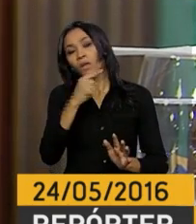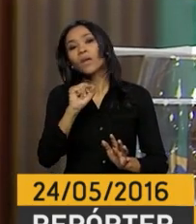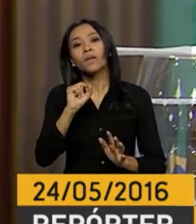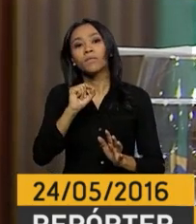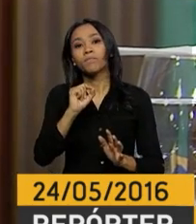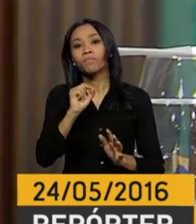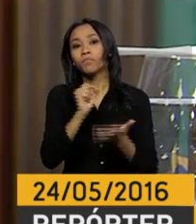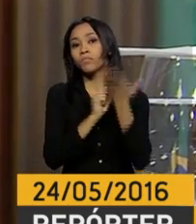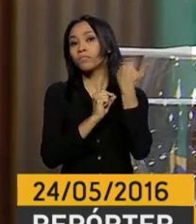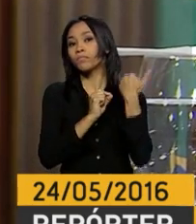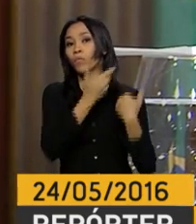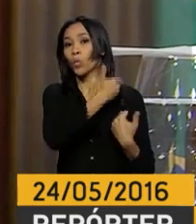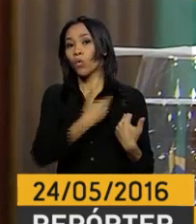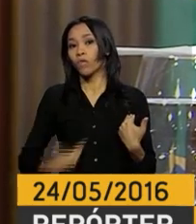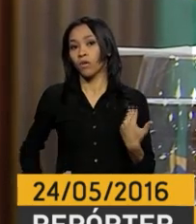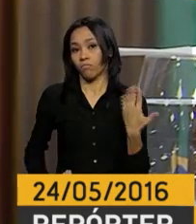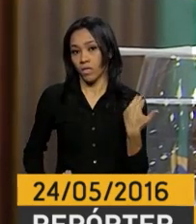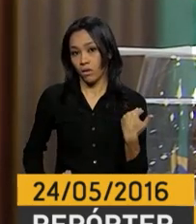por quem estava no poder.